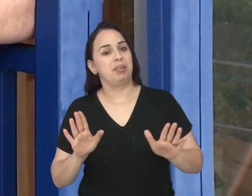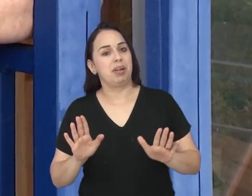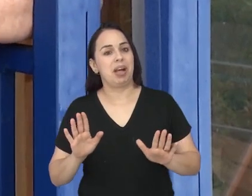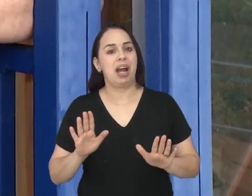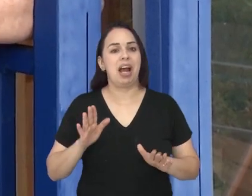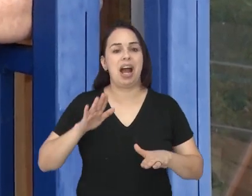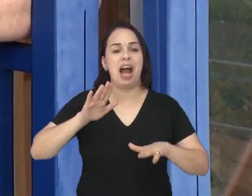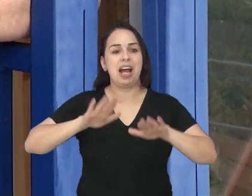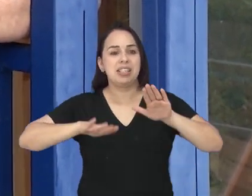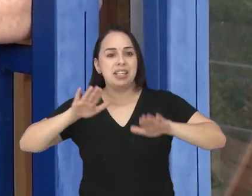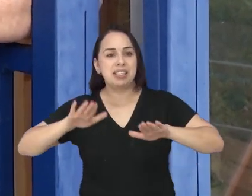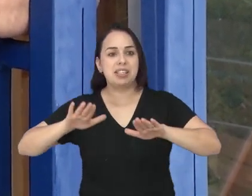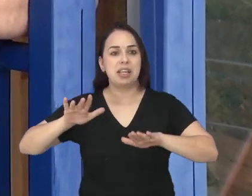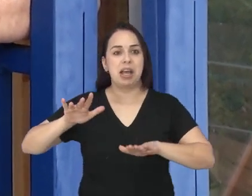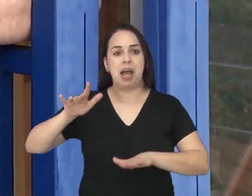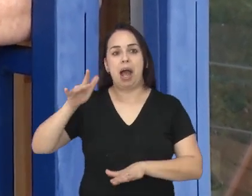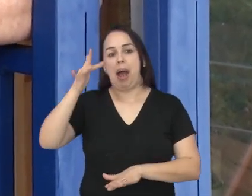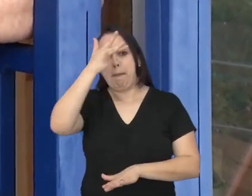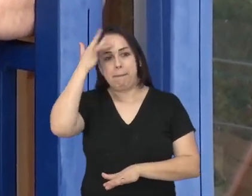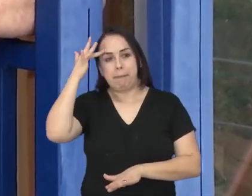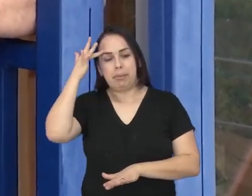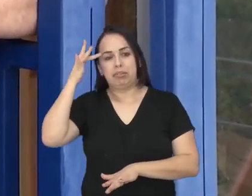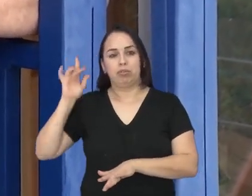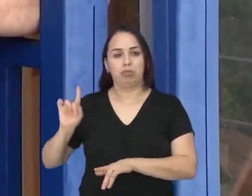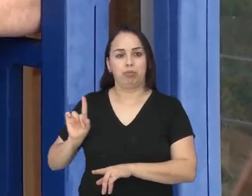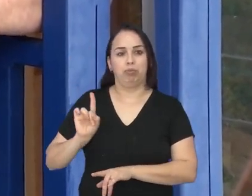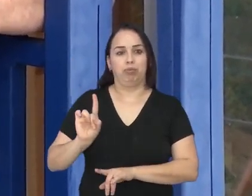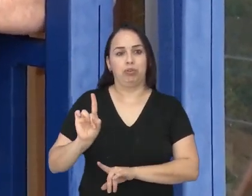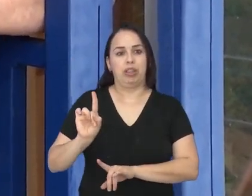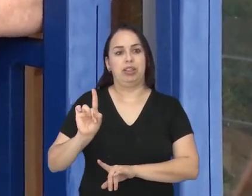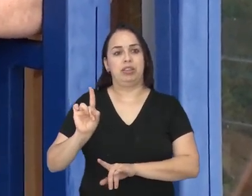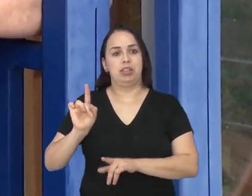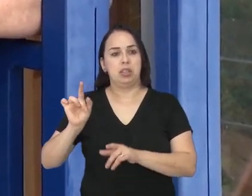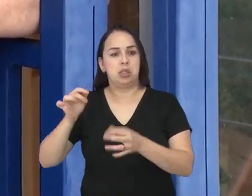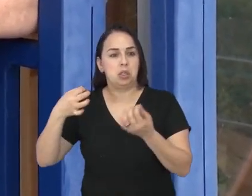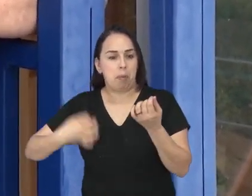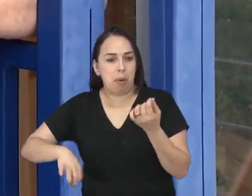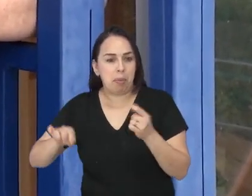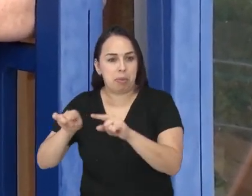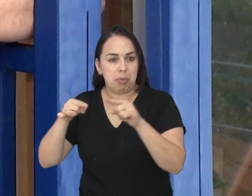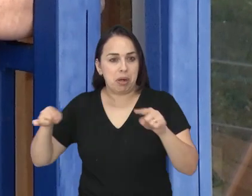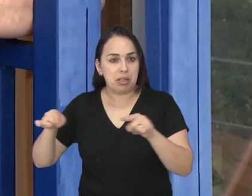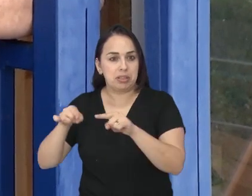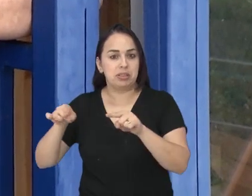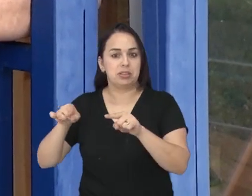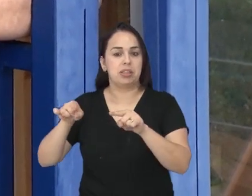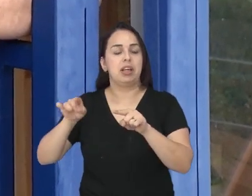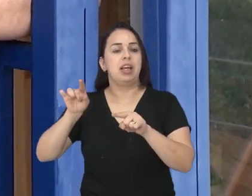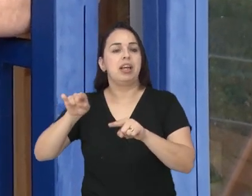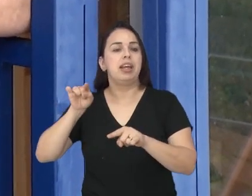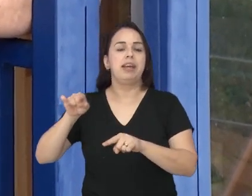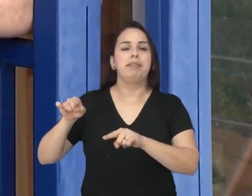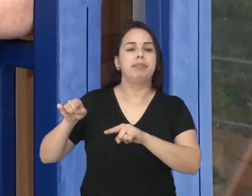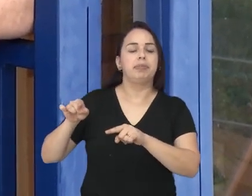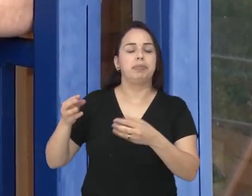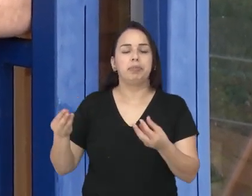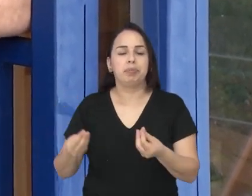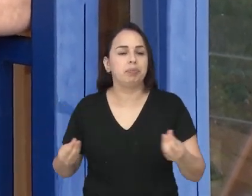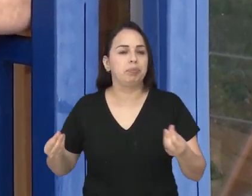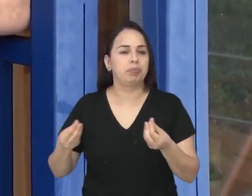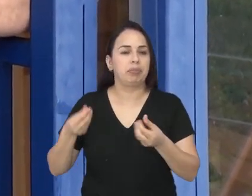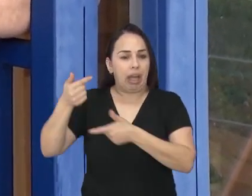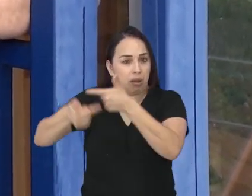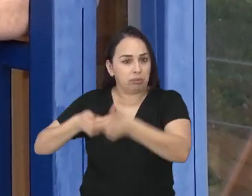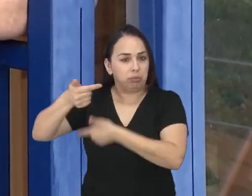eventualmente é um músico que quer ficar introspectivo dentro do seu negócio, do